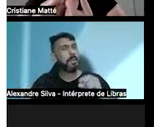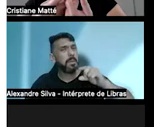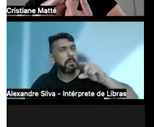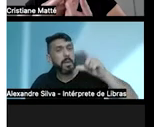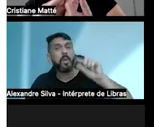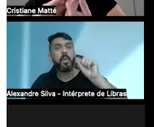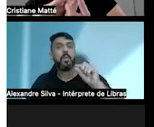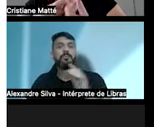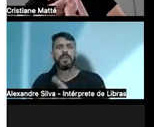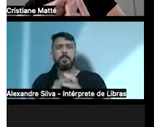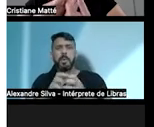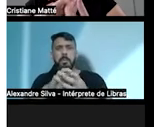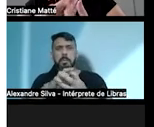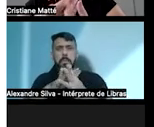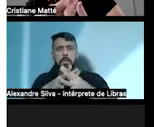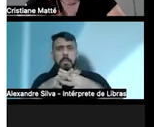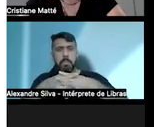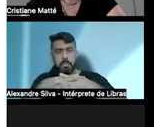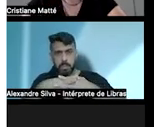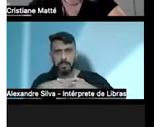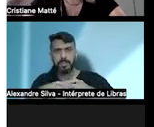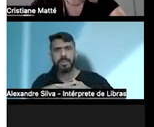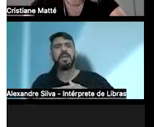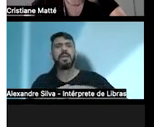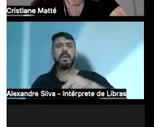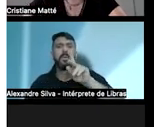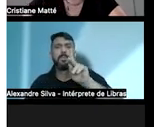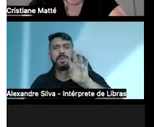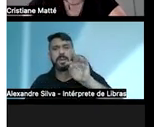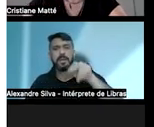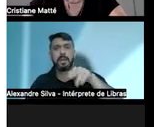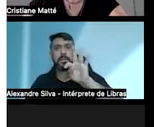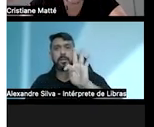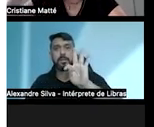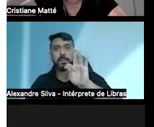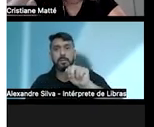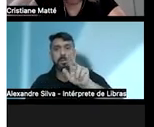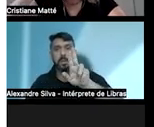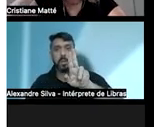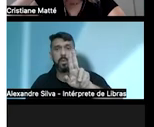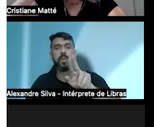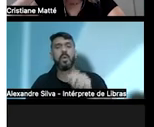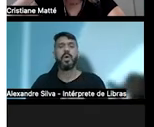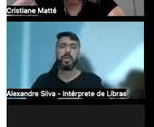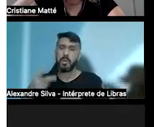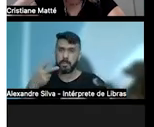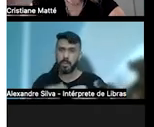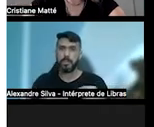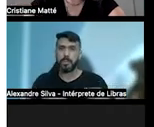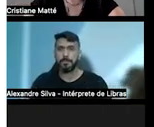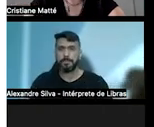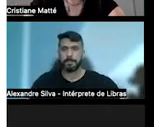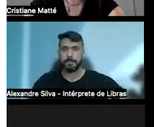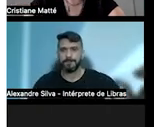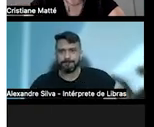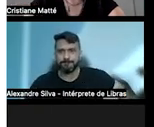dos emaranhados neurofibrilares da proteína tau. Olha o que a gente viu aqui. A gente administrou peptídeo beta-amiloide lá no cérebro dos